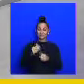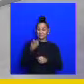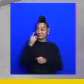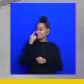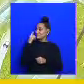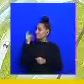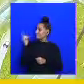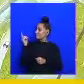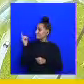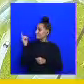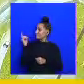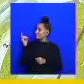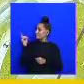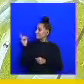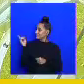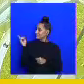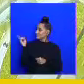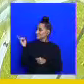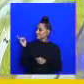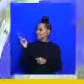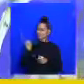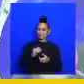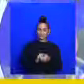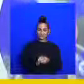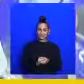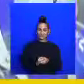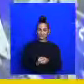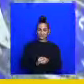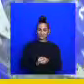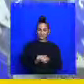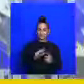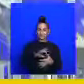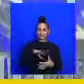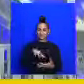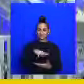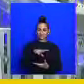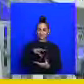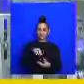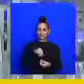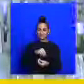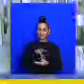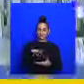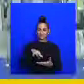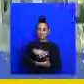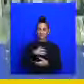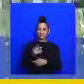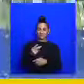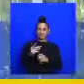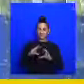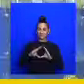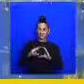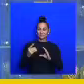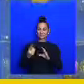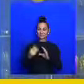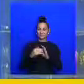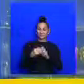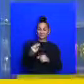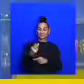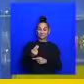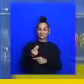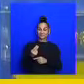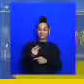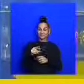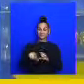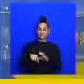Bolas posicionadas. Valendo. Globo carregado, embaralhando 12 bolas numeradas de 01 a